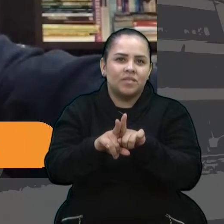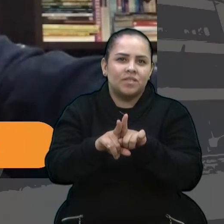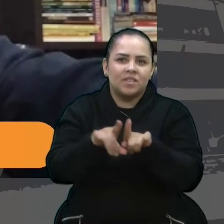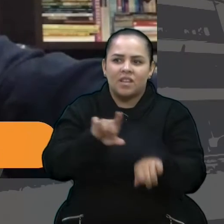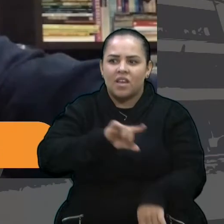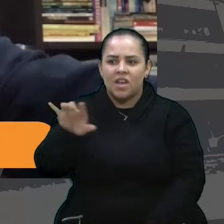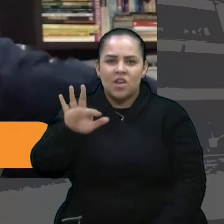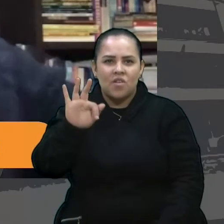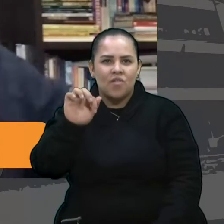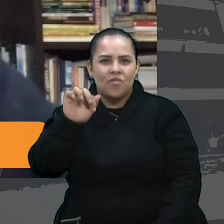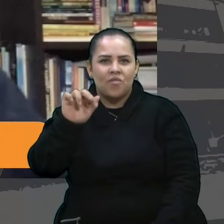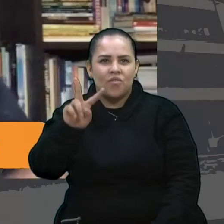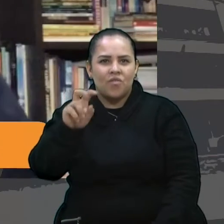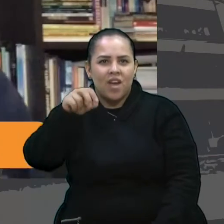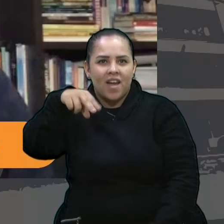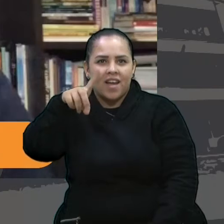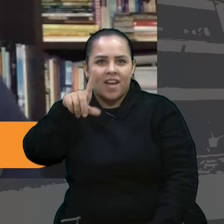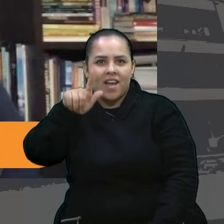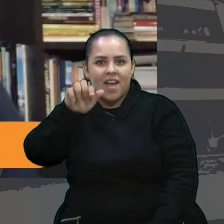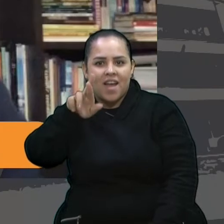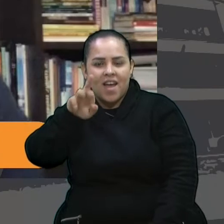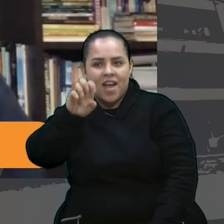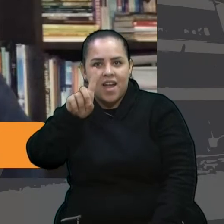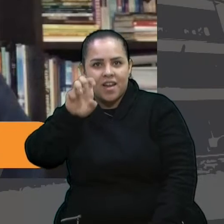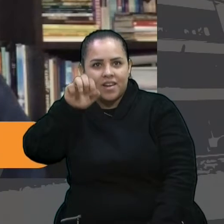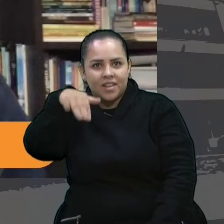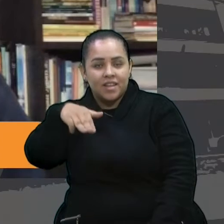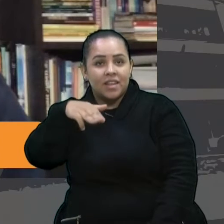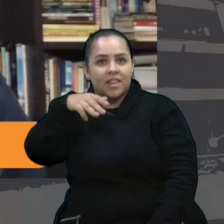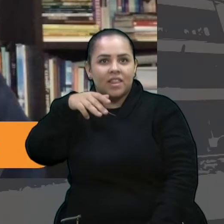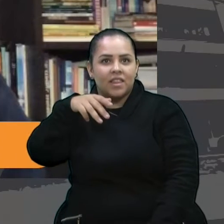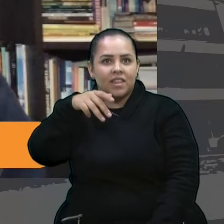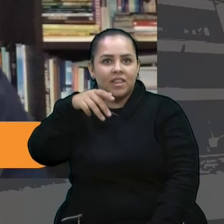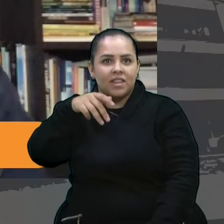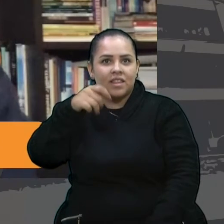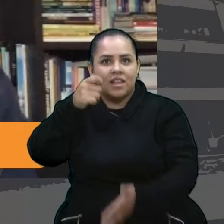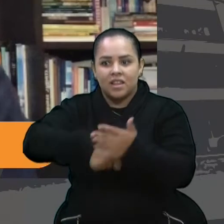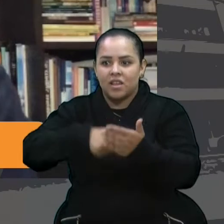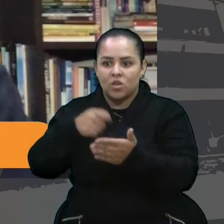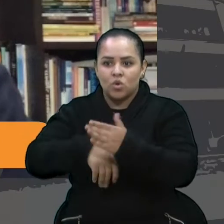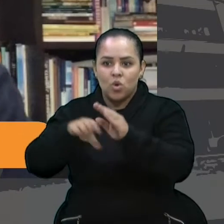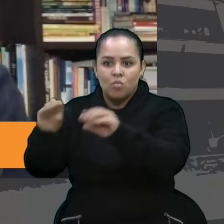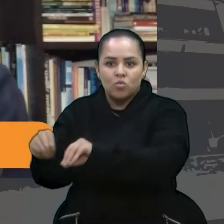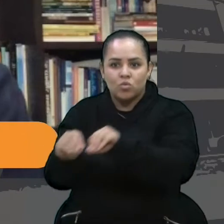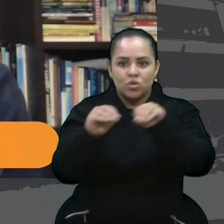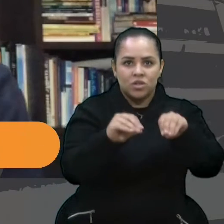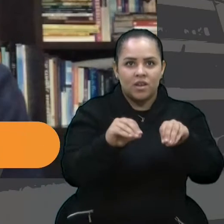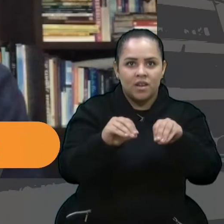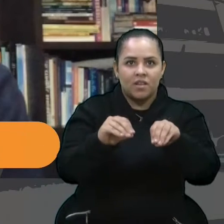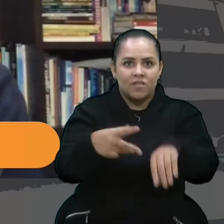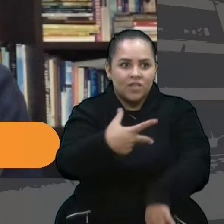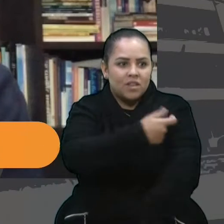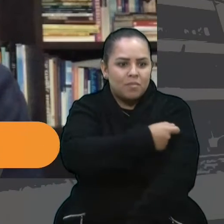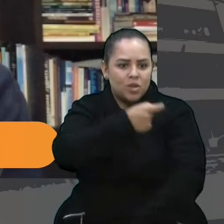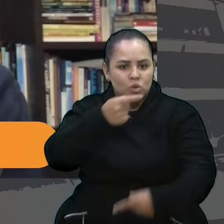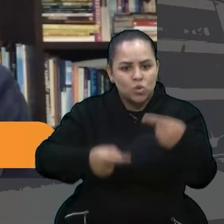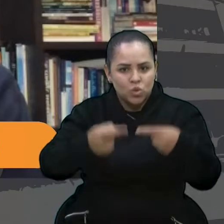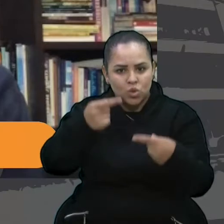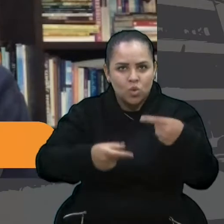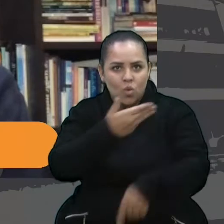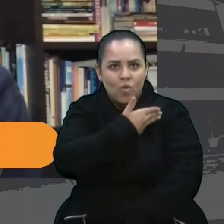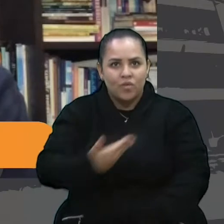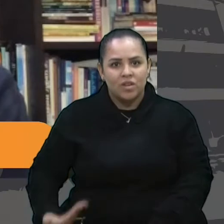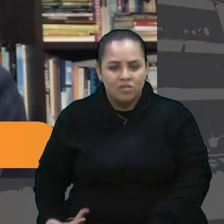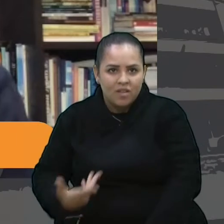Weingarten, né, tentando puxar a Pfizer para discutir com o governo